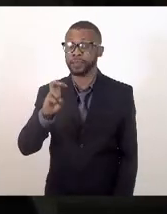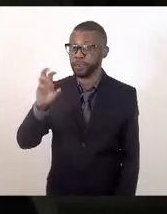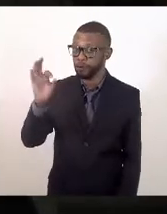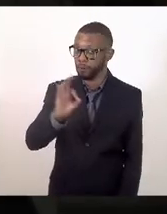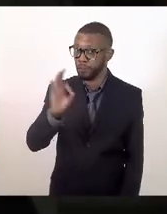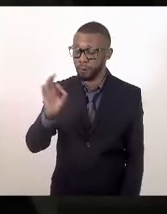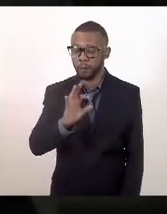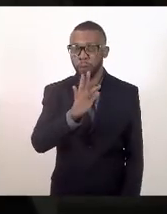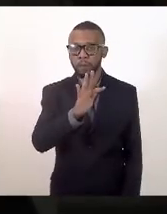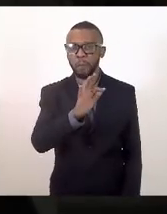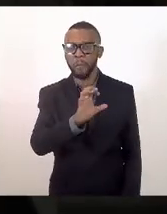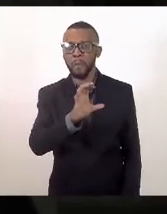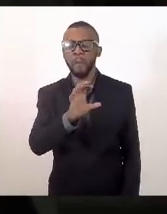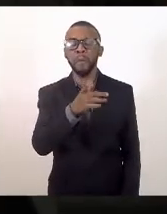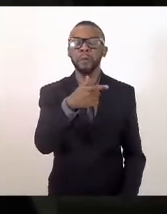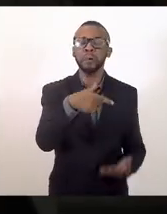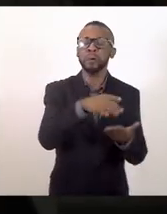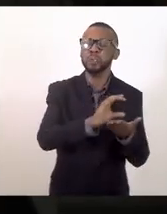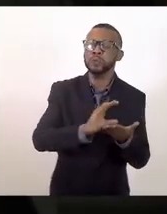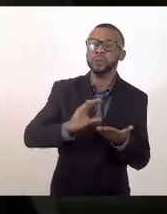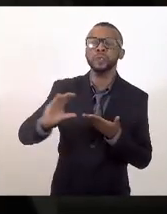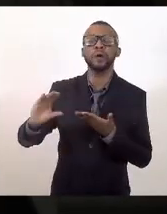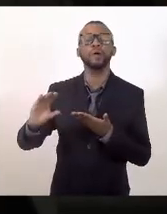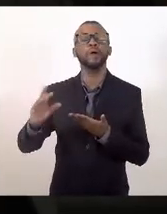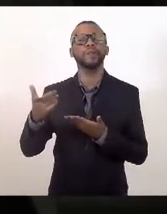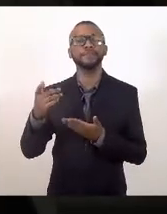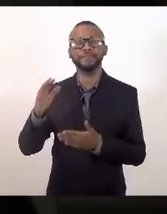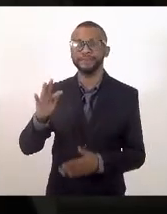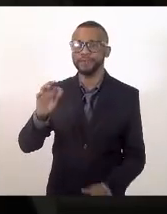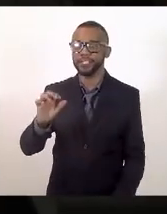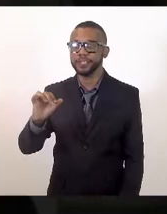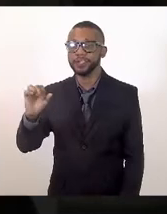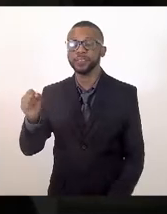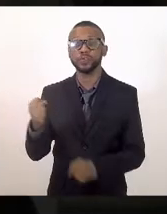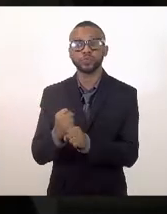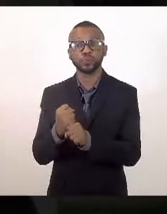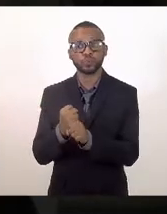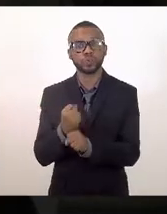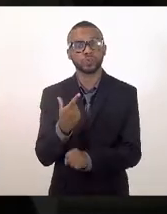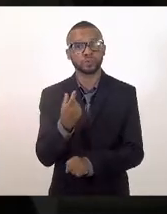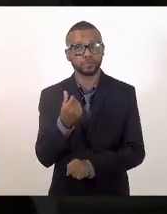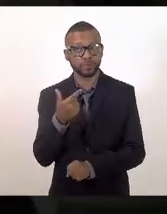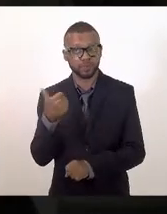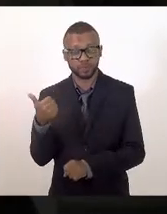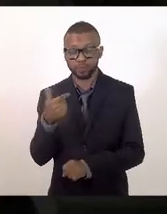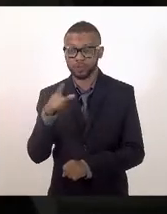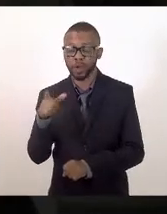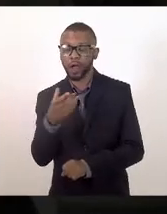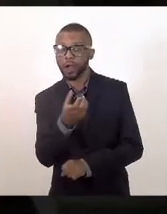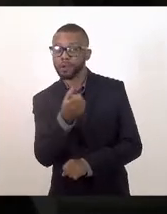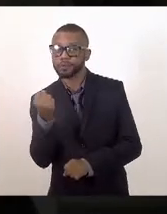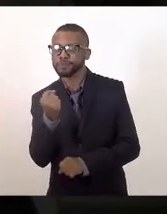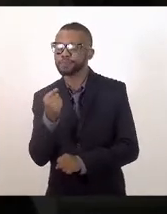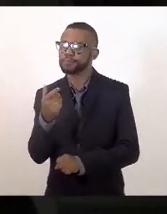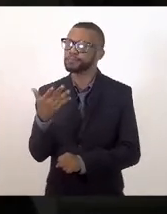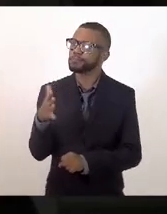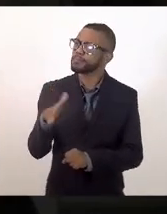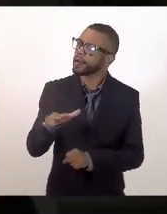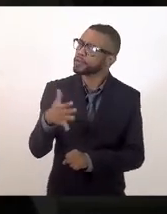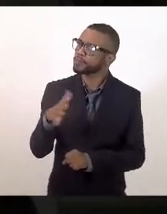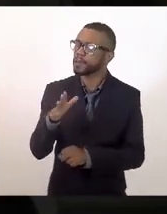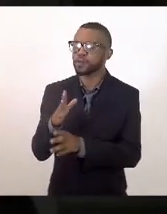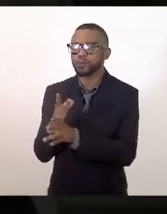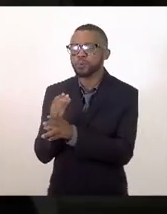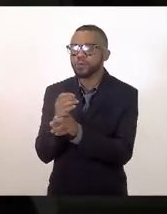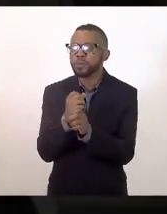FECP são destinados ao FEIS. No ano de 2021, a dotação do FECP gira em torno de, André me